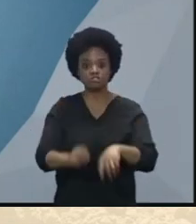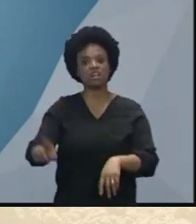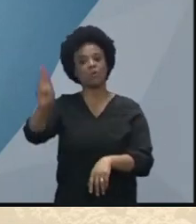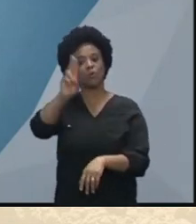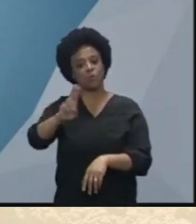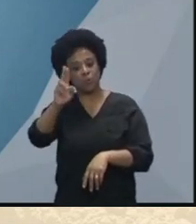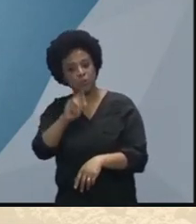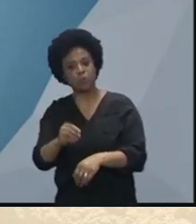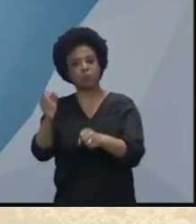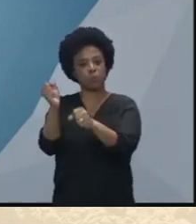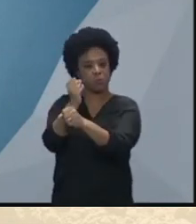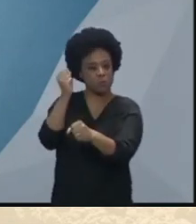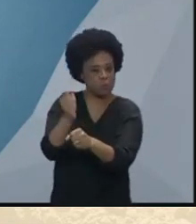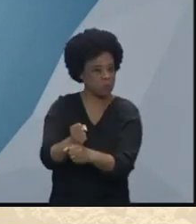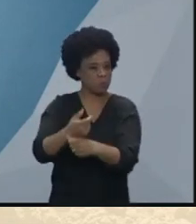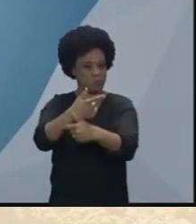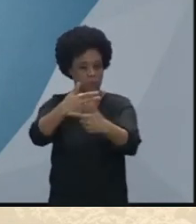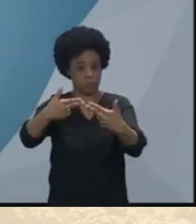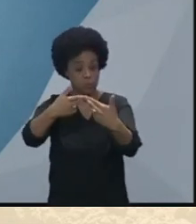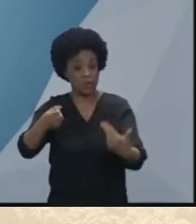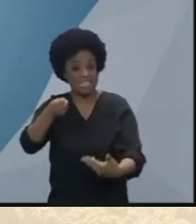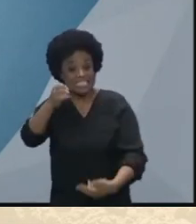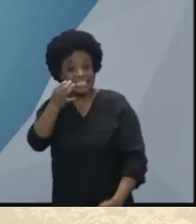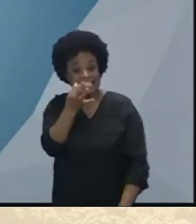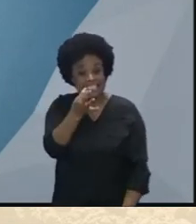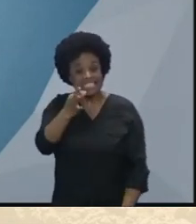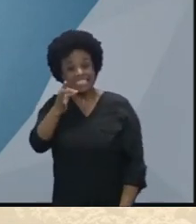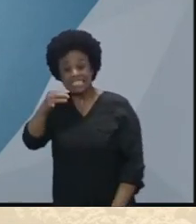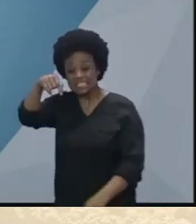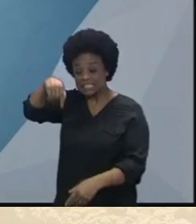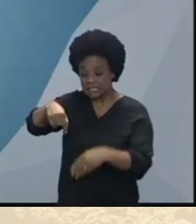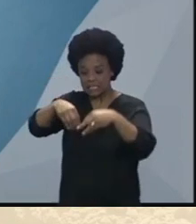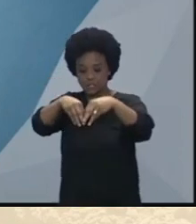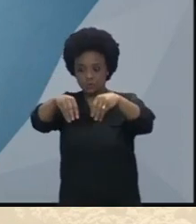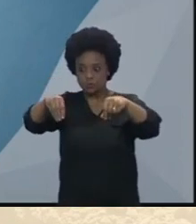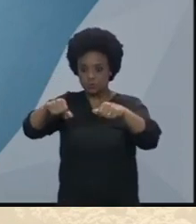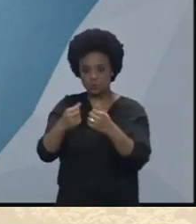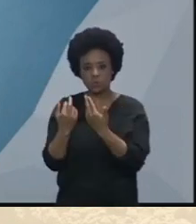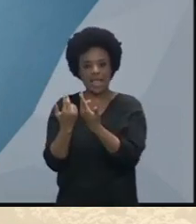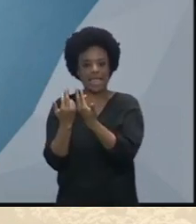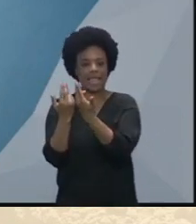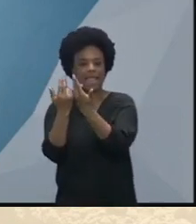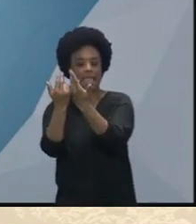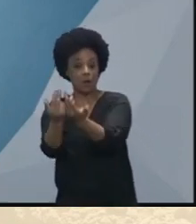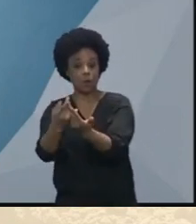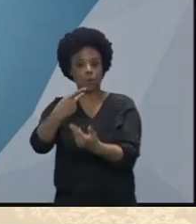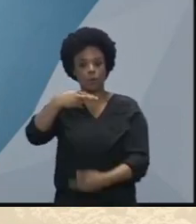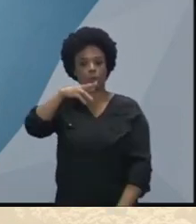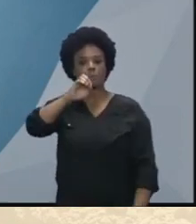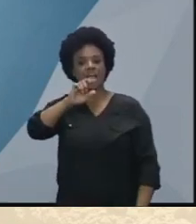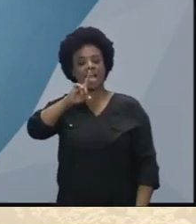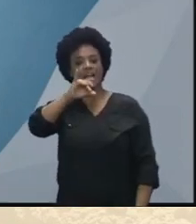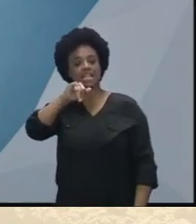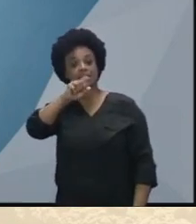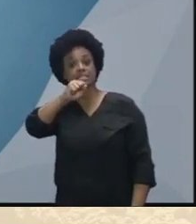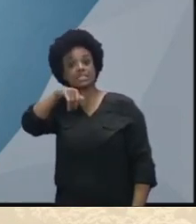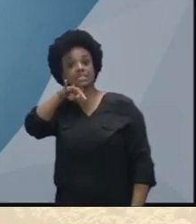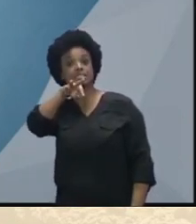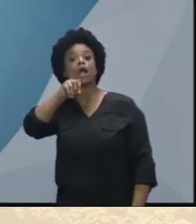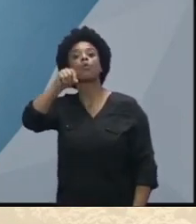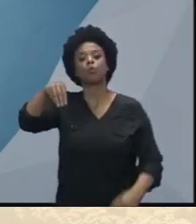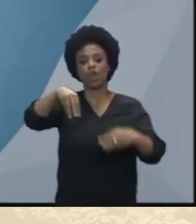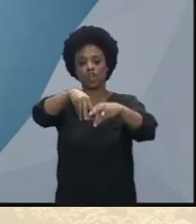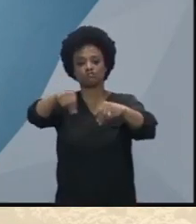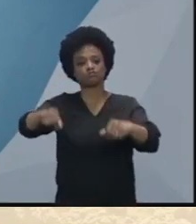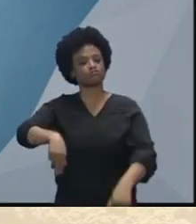campo. A partir disso, se a tensão efetiva existente no solo for igual à tensão de pré-adensamento, significa que o solo